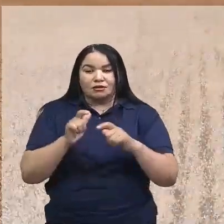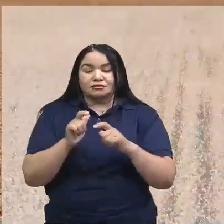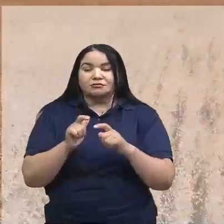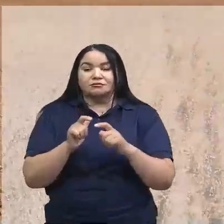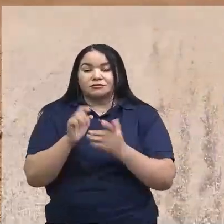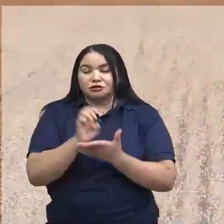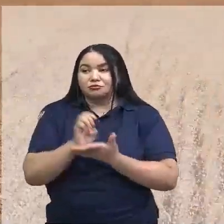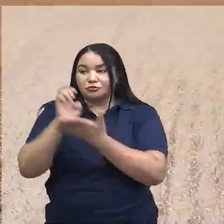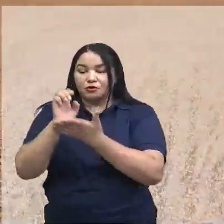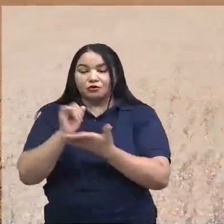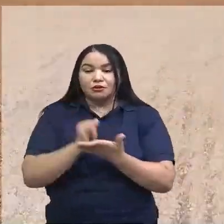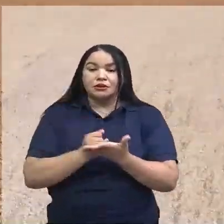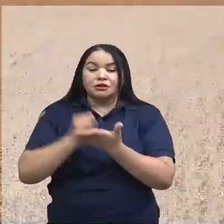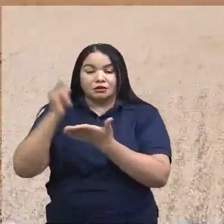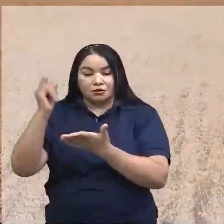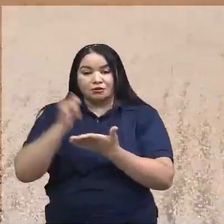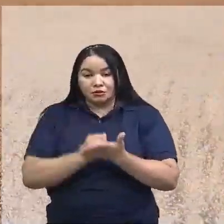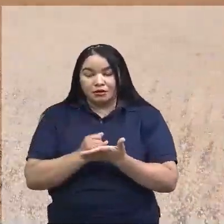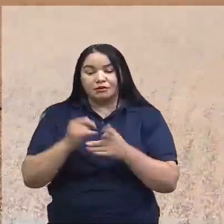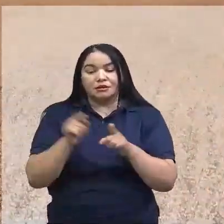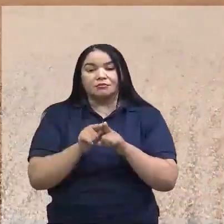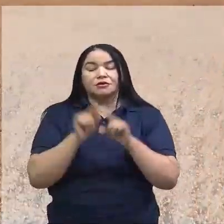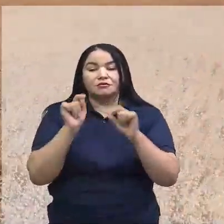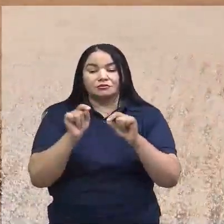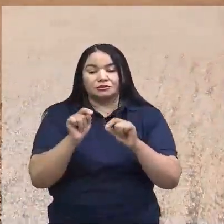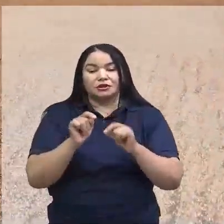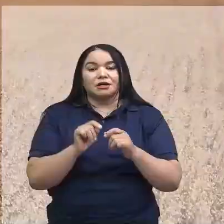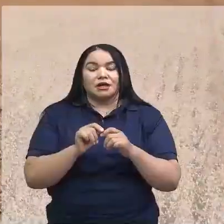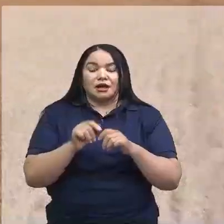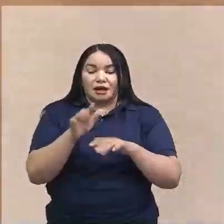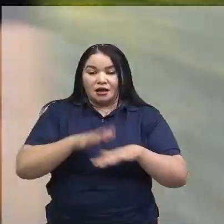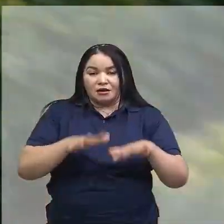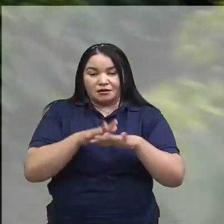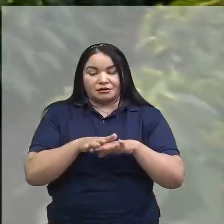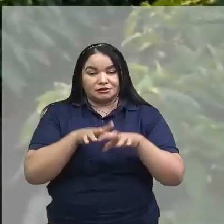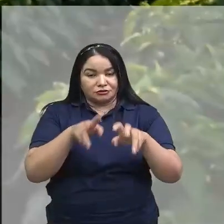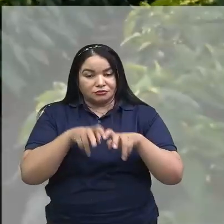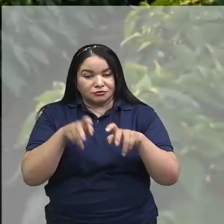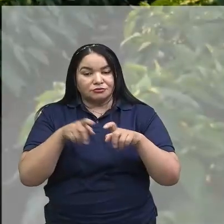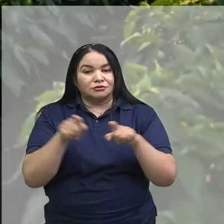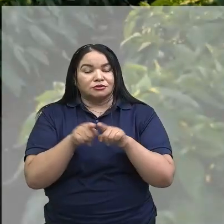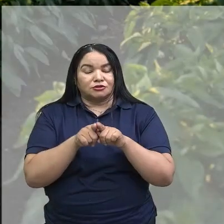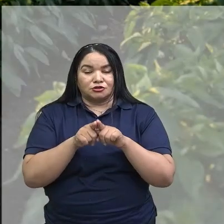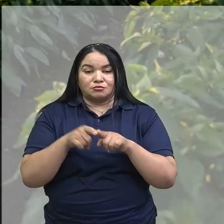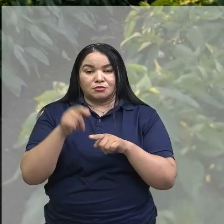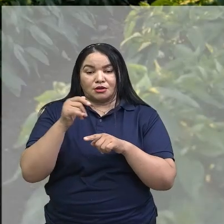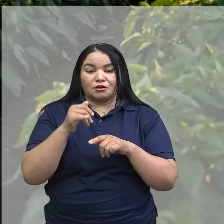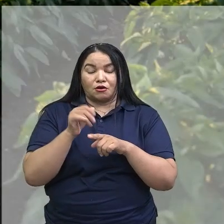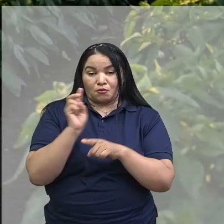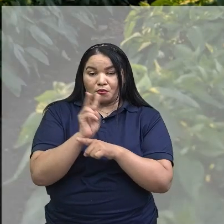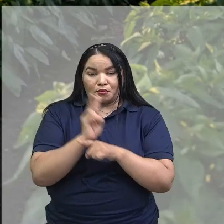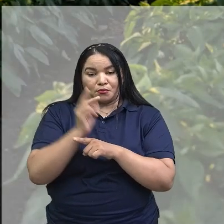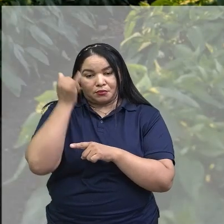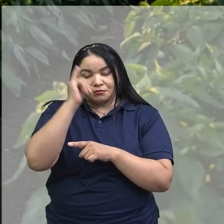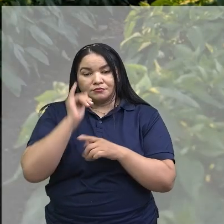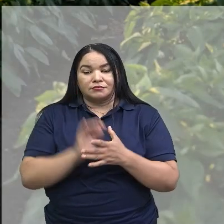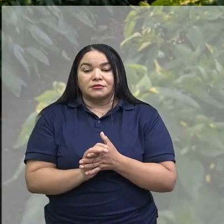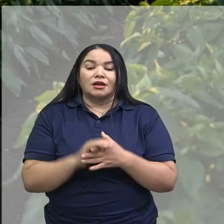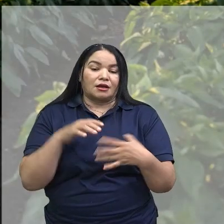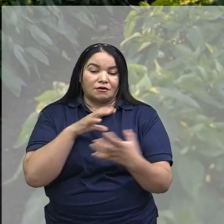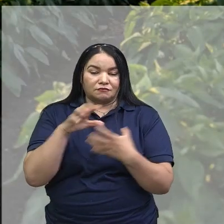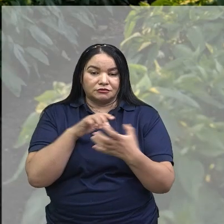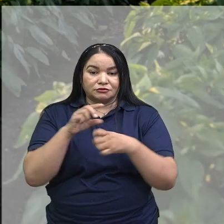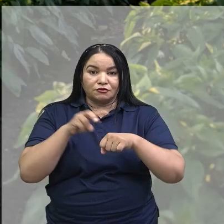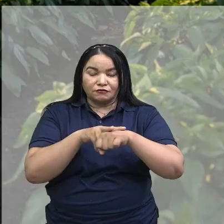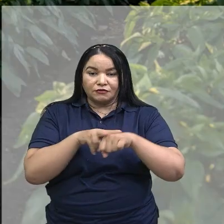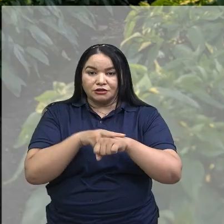de produtos oriundos da atividade de agricultura e atividade de pecuária. Graças à Revolução Verde, a gente conseguiu aumentar bastante